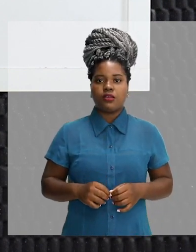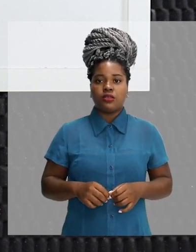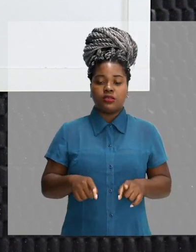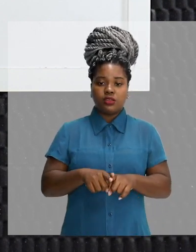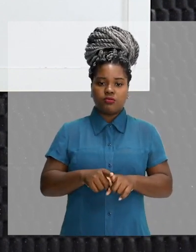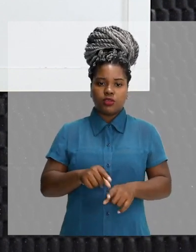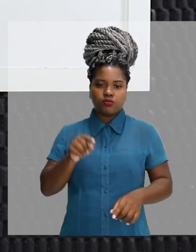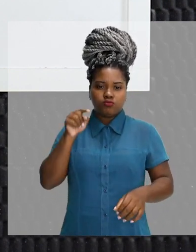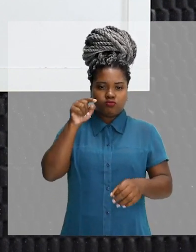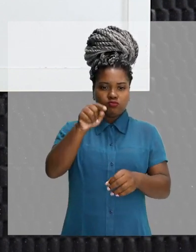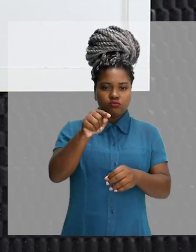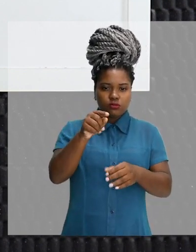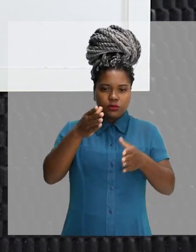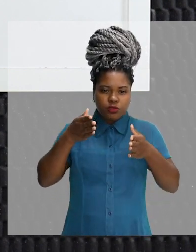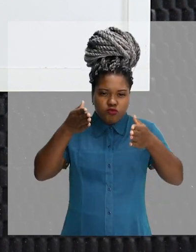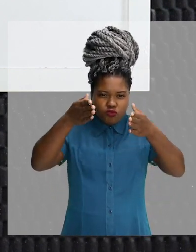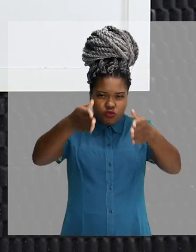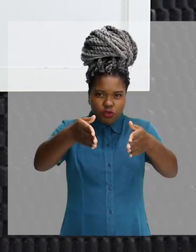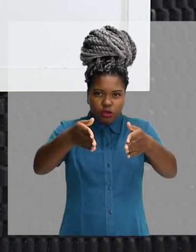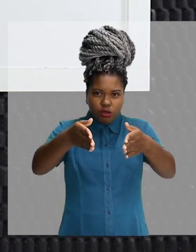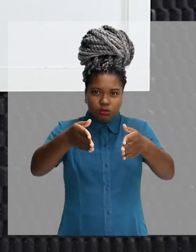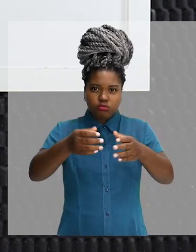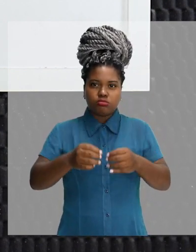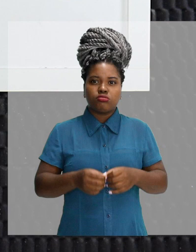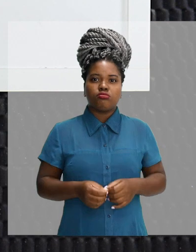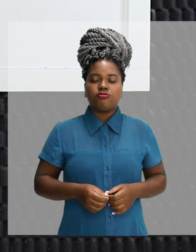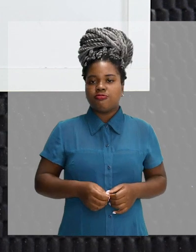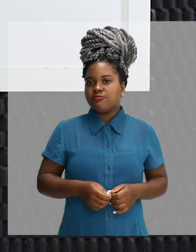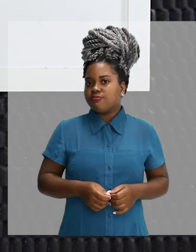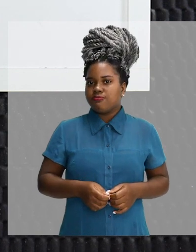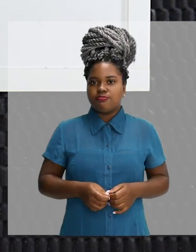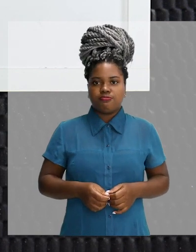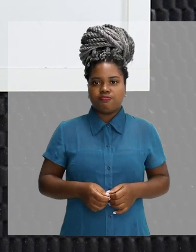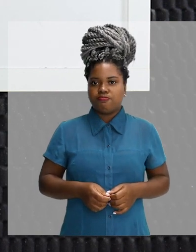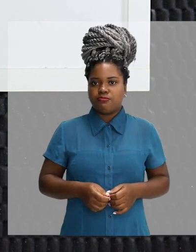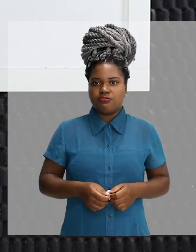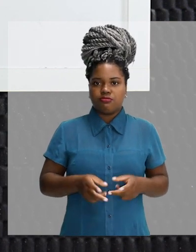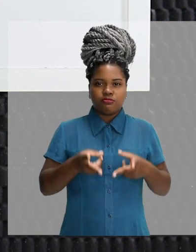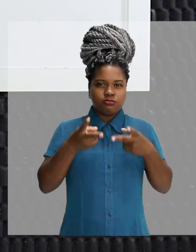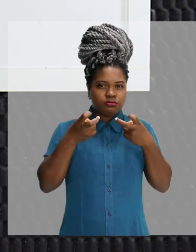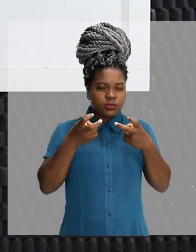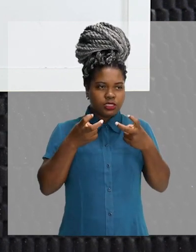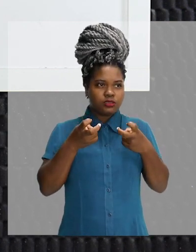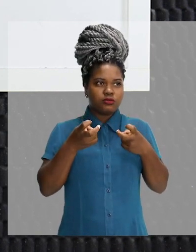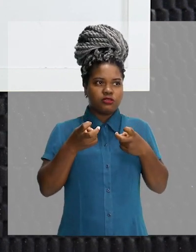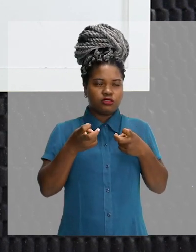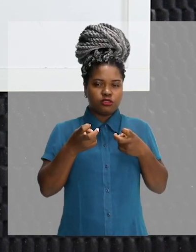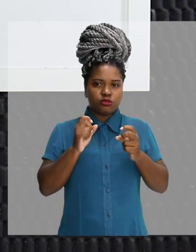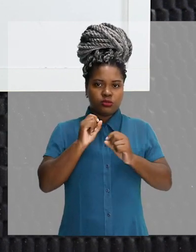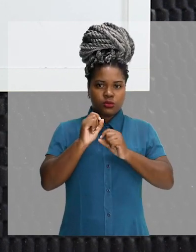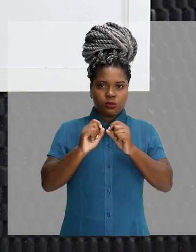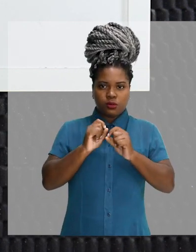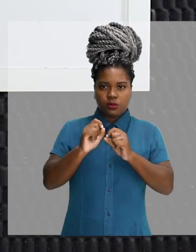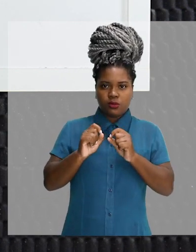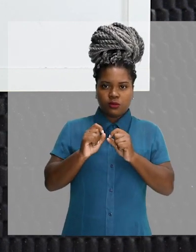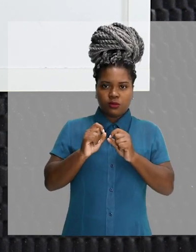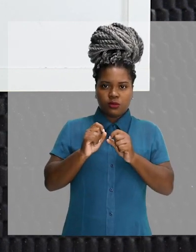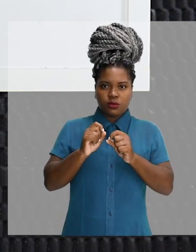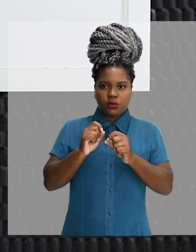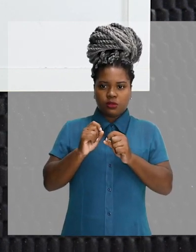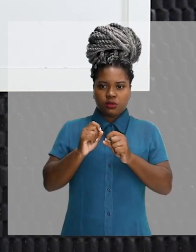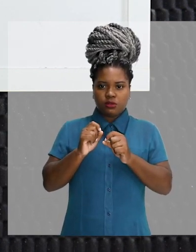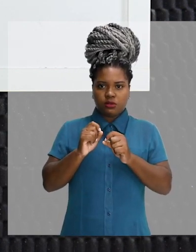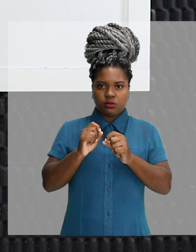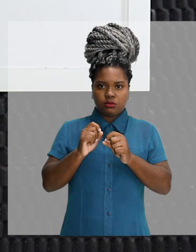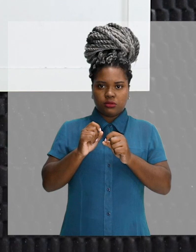da trajetória. Ok? Percebam que ele está aí em uma